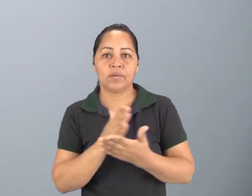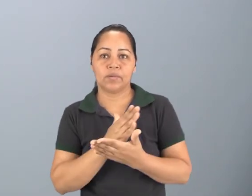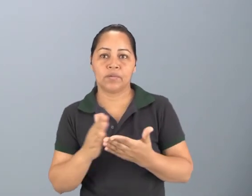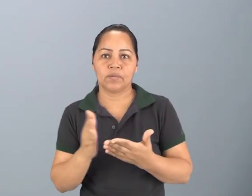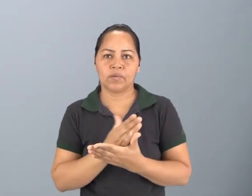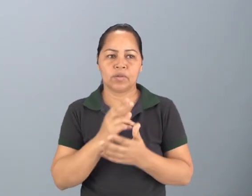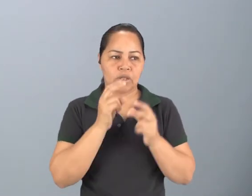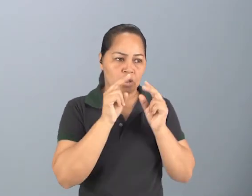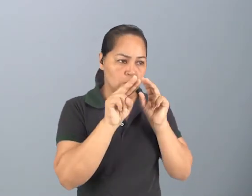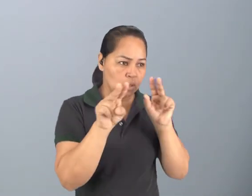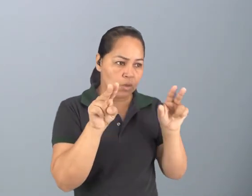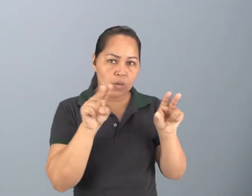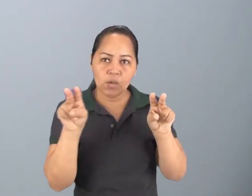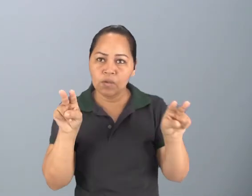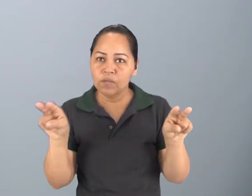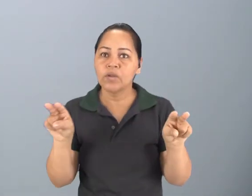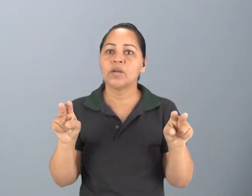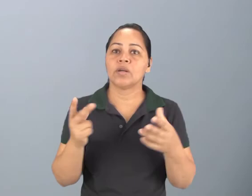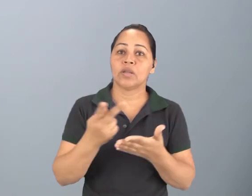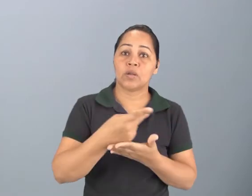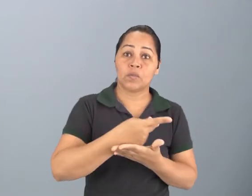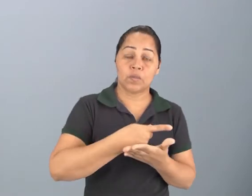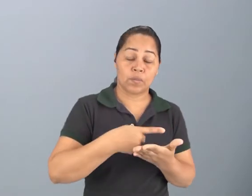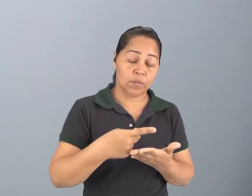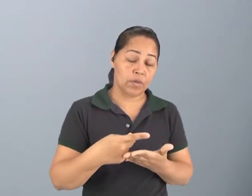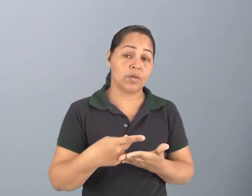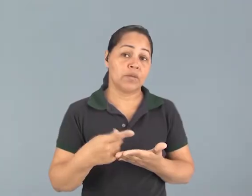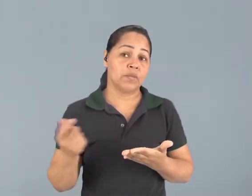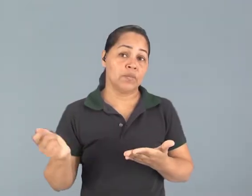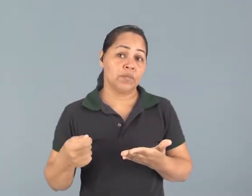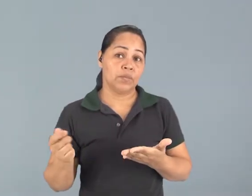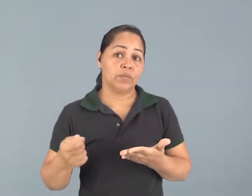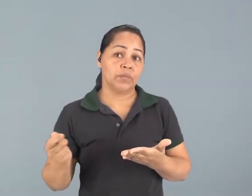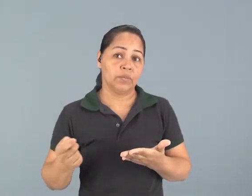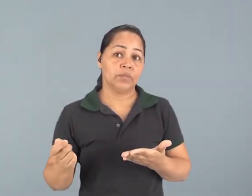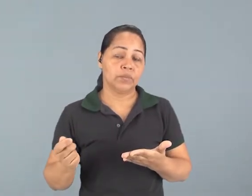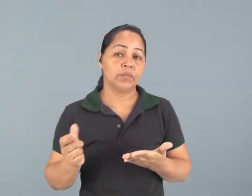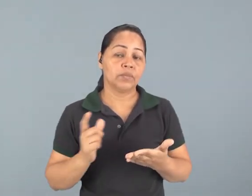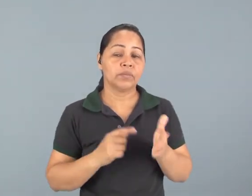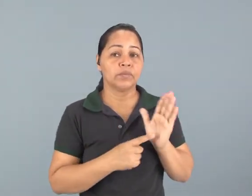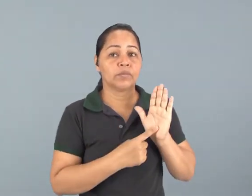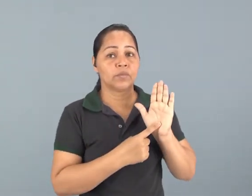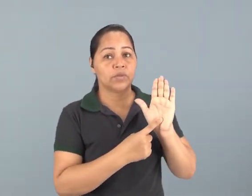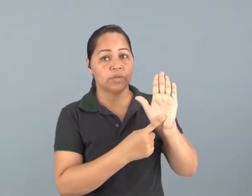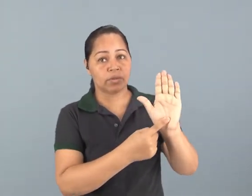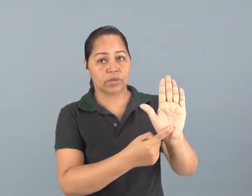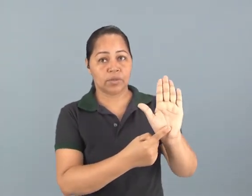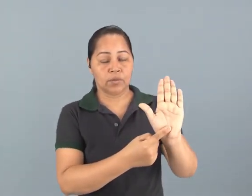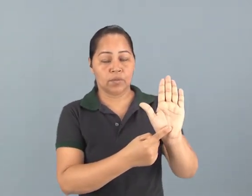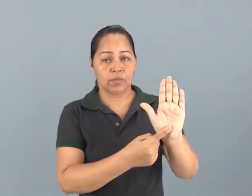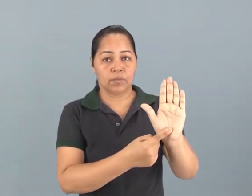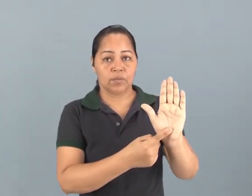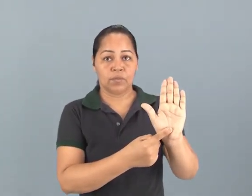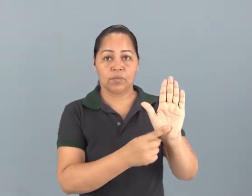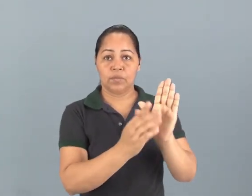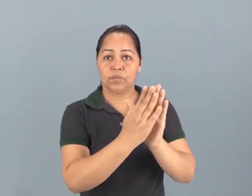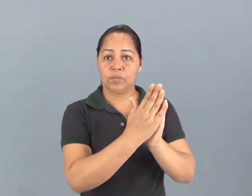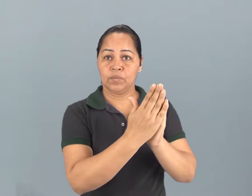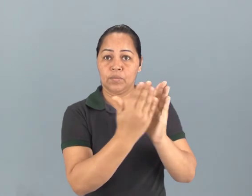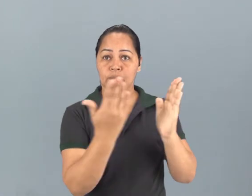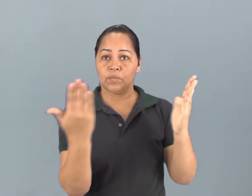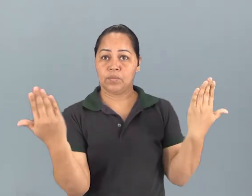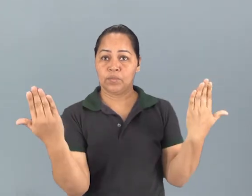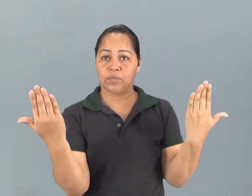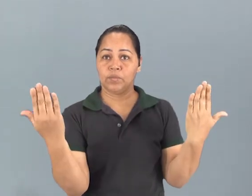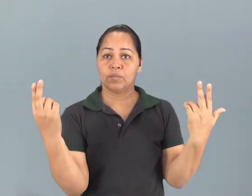dia a dia, muitas figuras que aparecem para vocês no dia a dia, elas apresentam a simetria de reflexão. Então, não